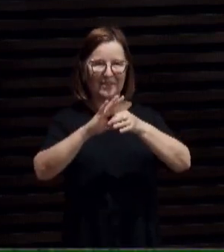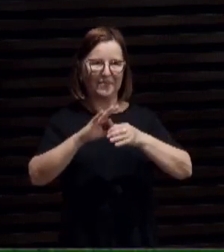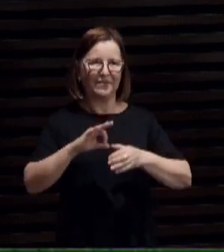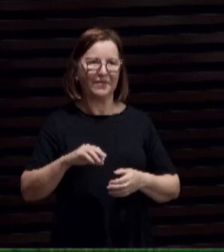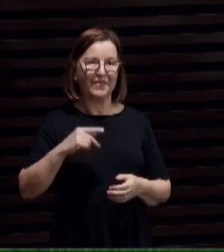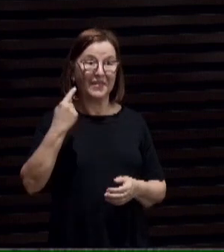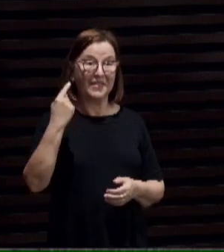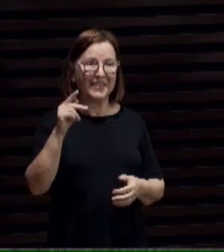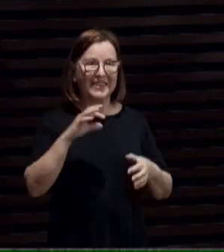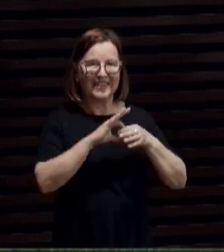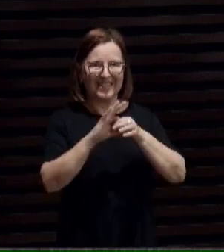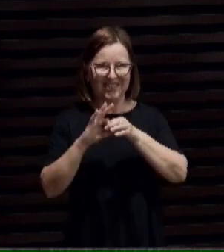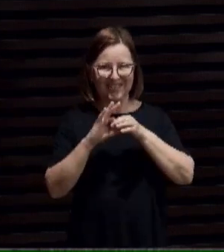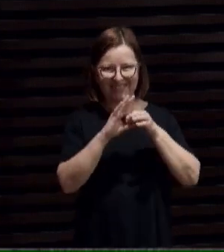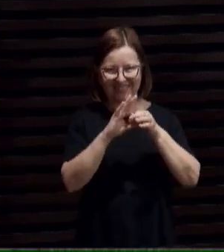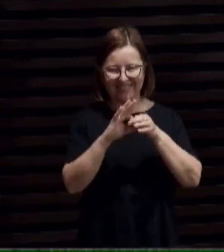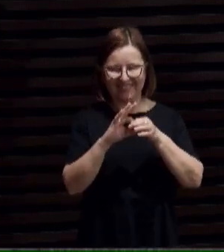sua intimidade.